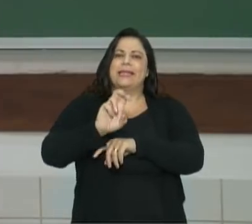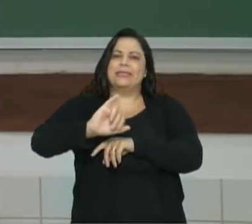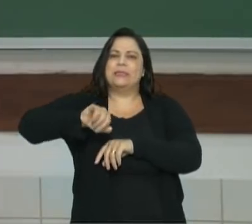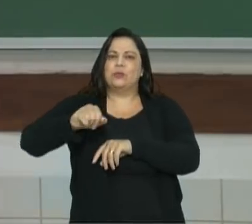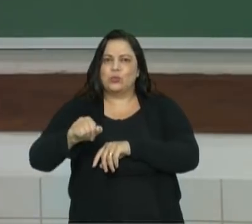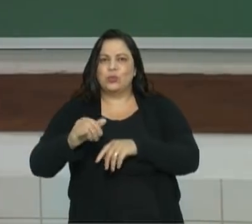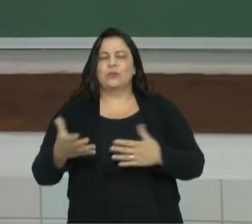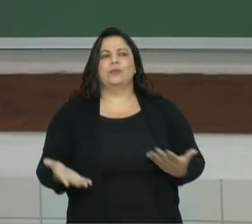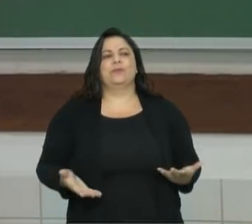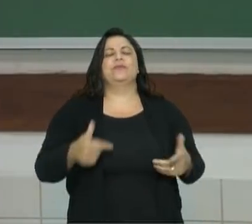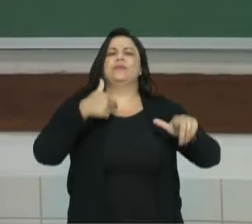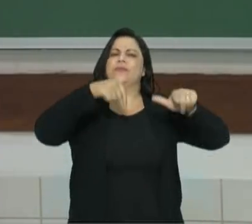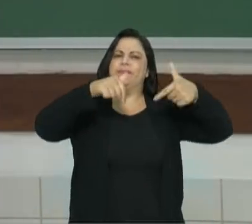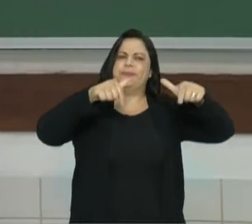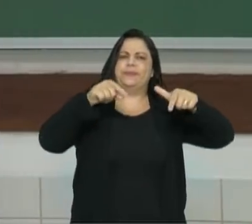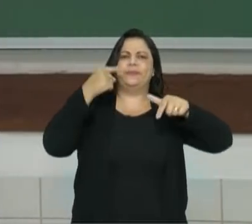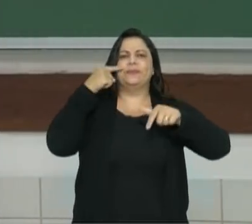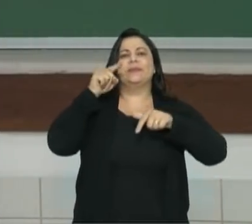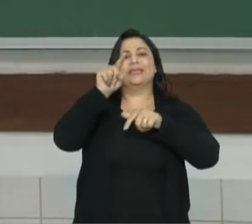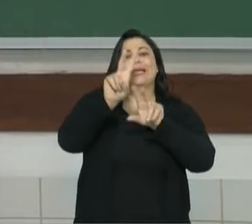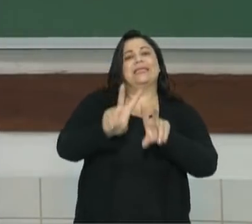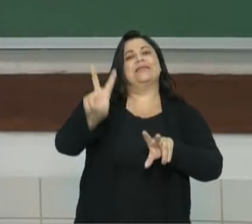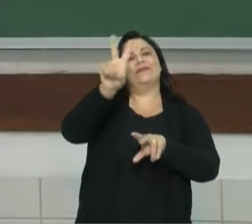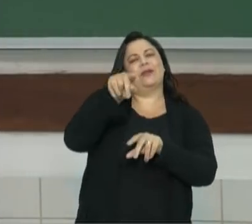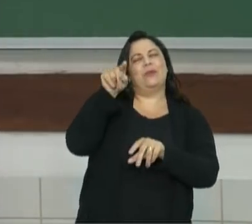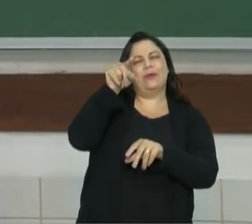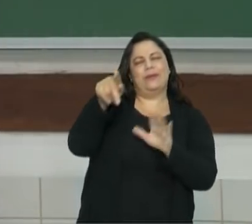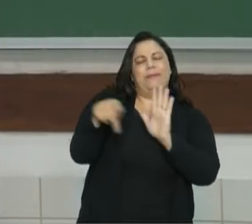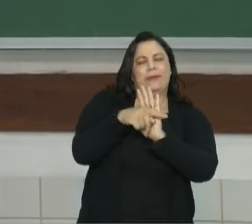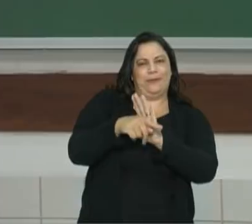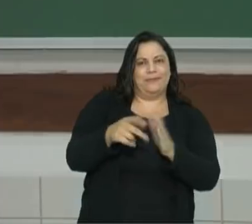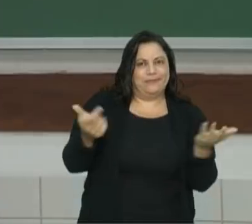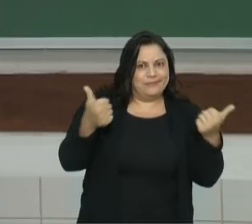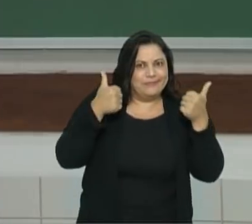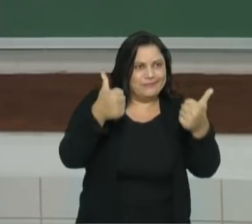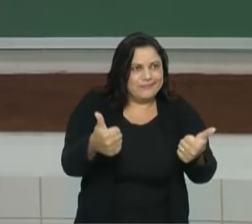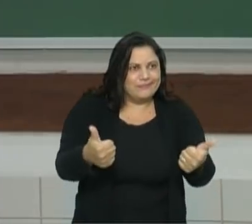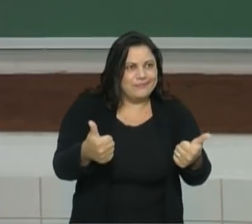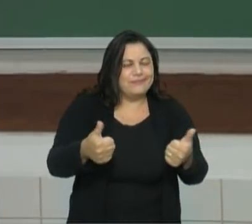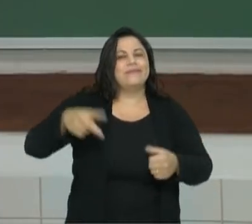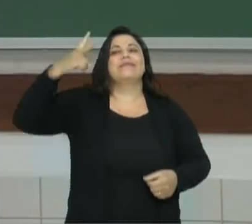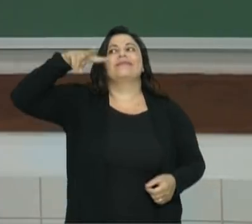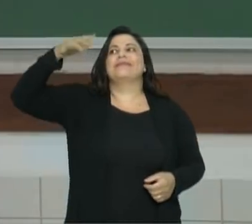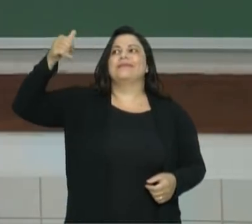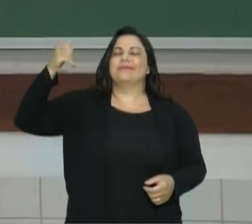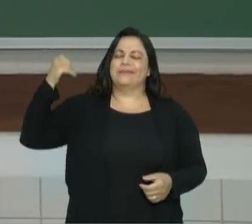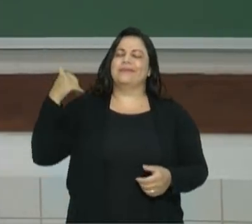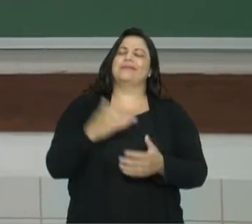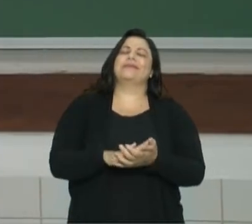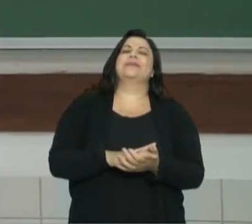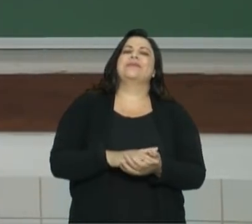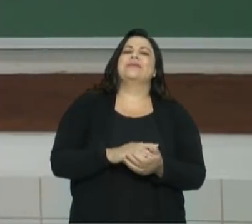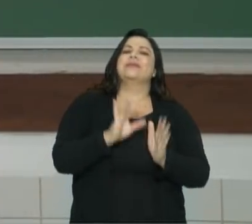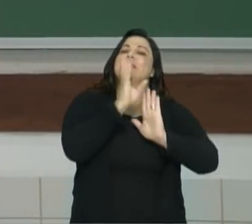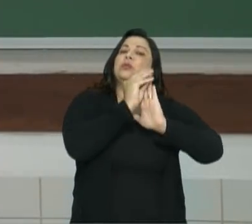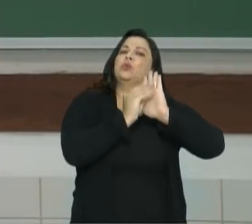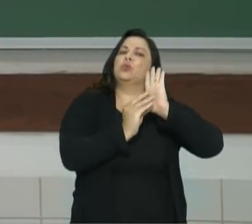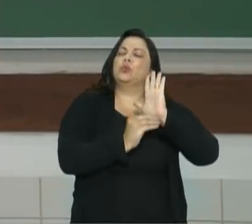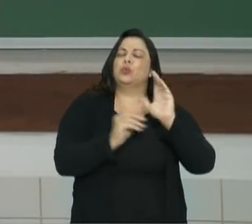trabalhos é aquele valor ali. Tranquilo, meus queridos? Então, retomando, nosso trabalho, nosso conteúdo foi